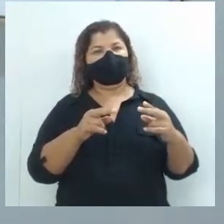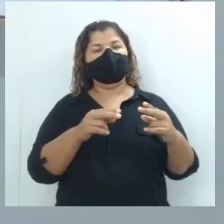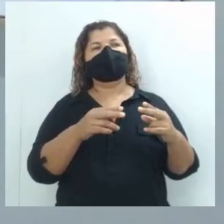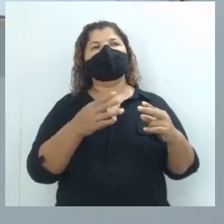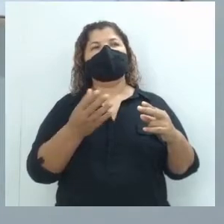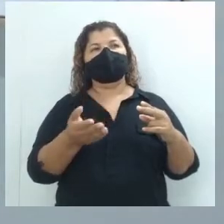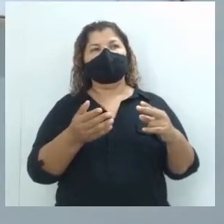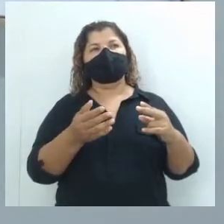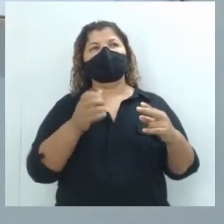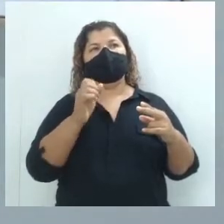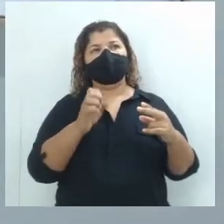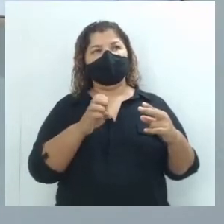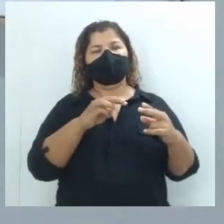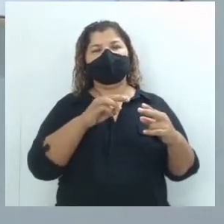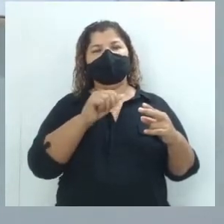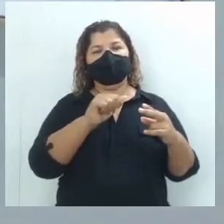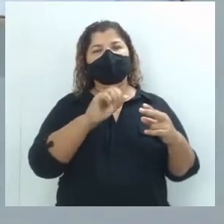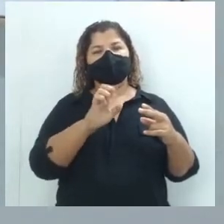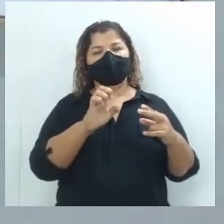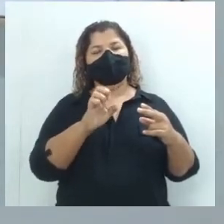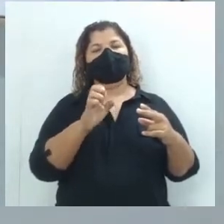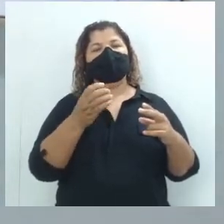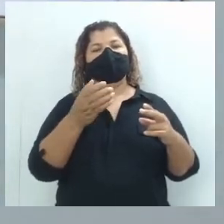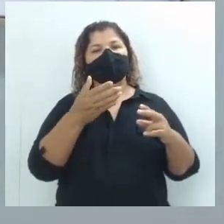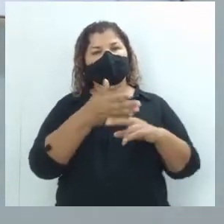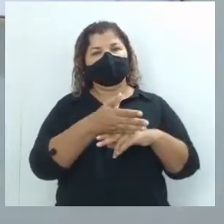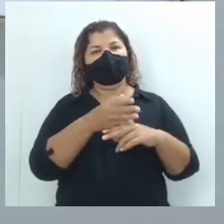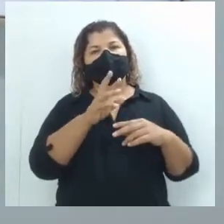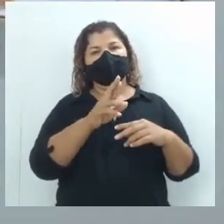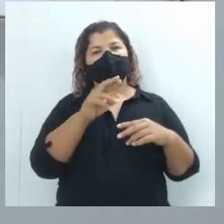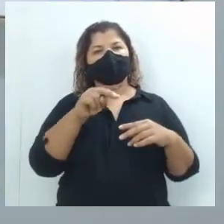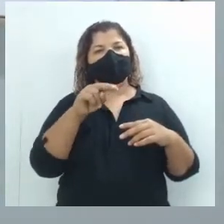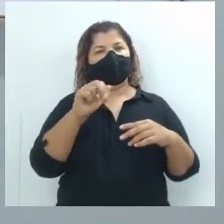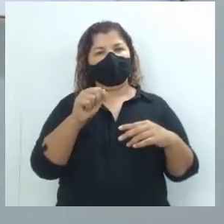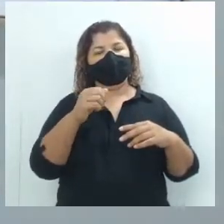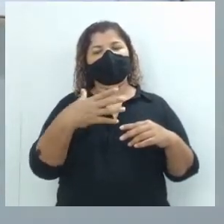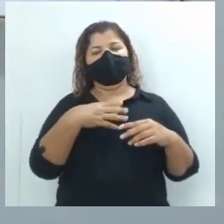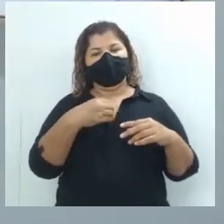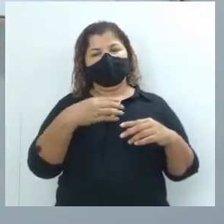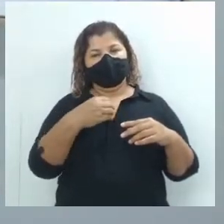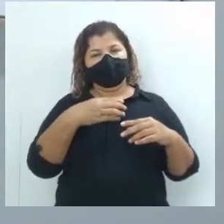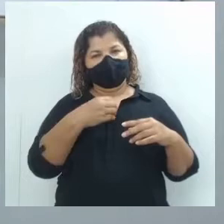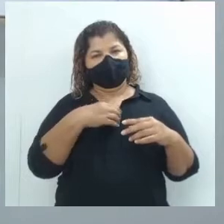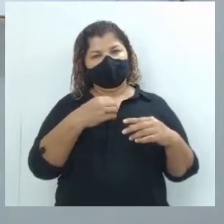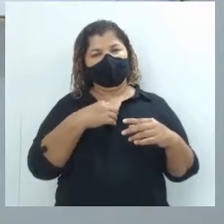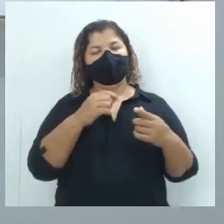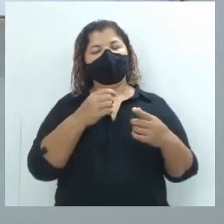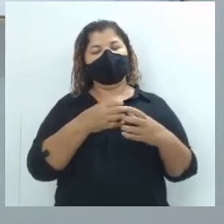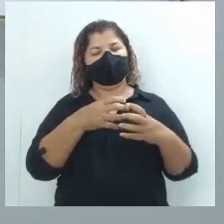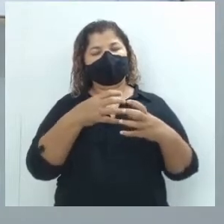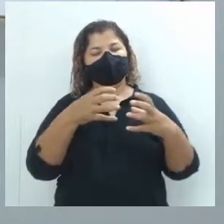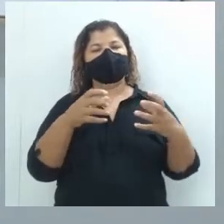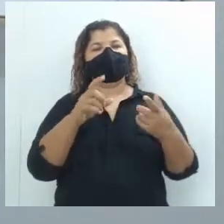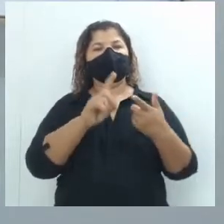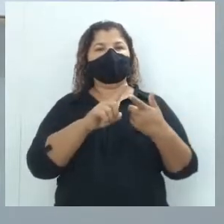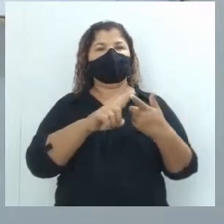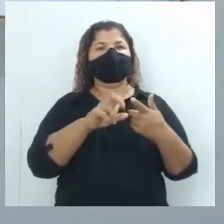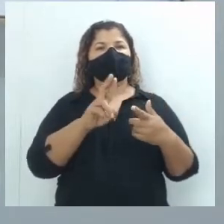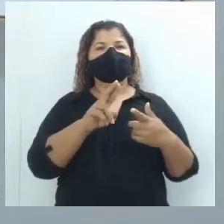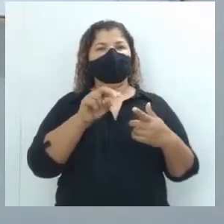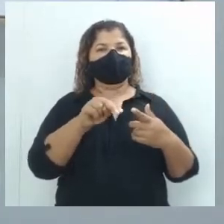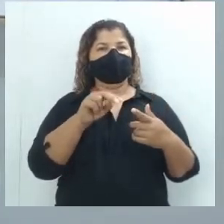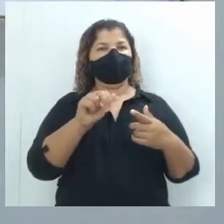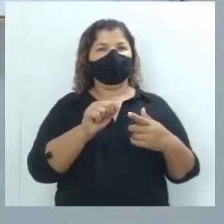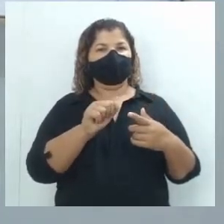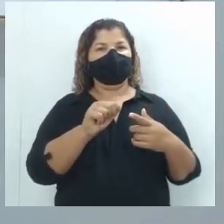Então, se a mãe chegou com um RNA, todos os filhotinhos vão ter que sair com um RNA. Mas aí você pode dizer assim, ô Xandrei, mas